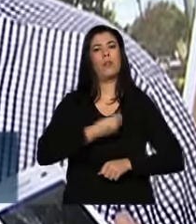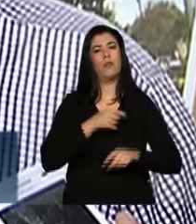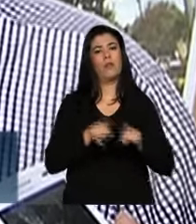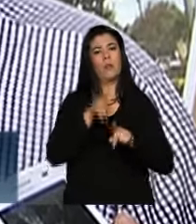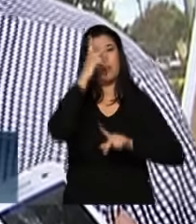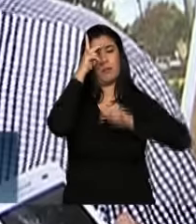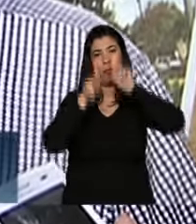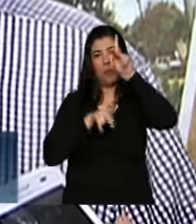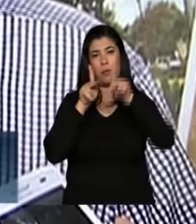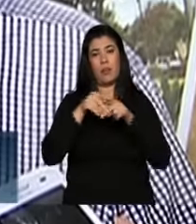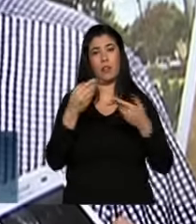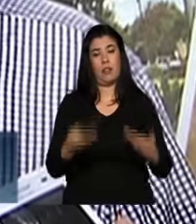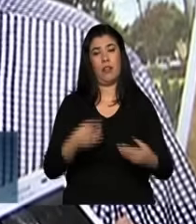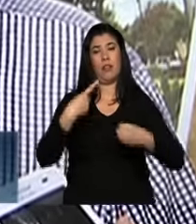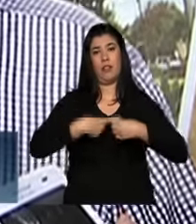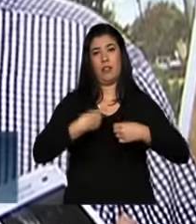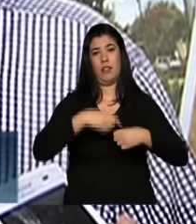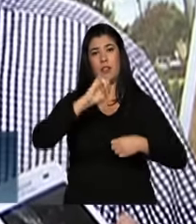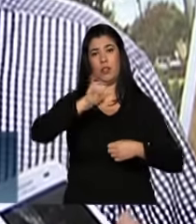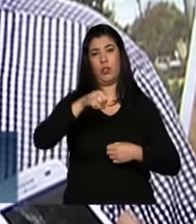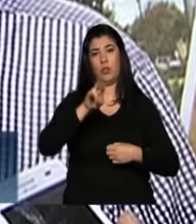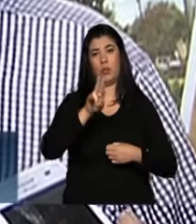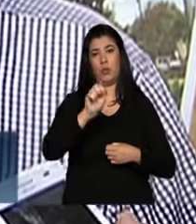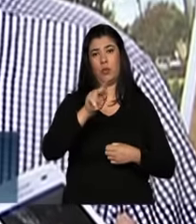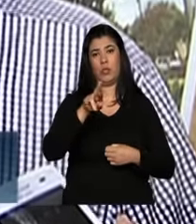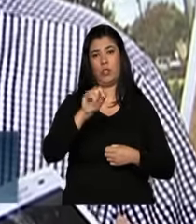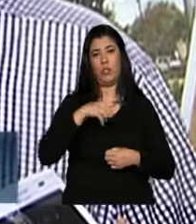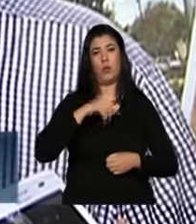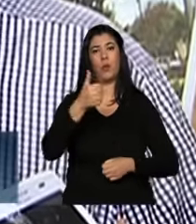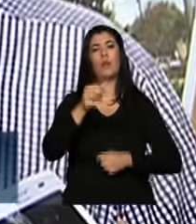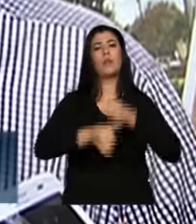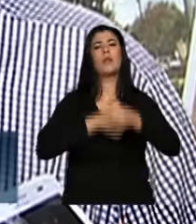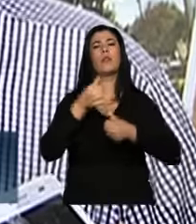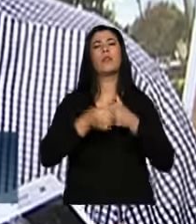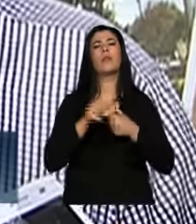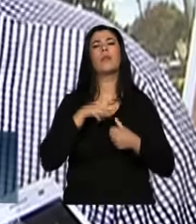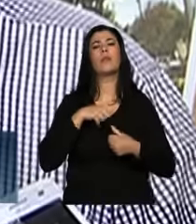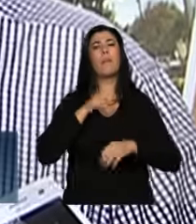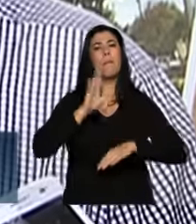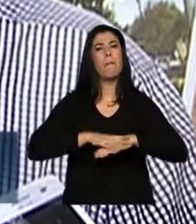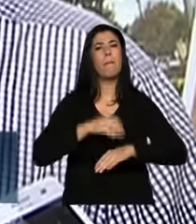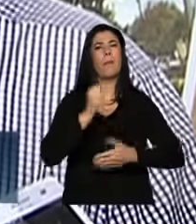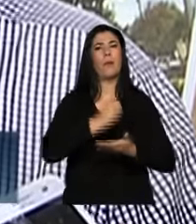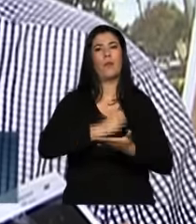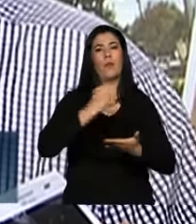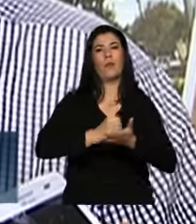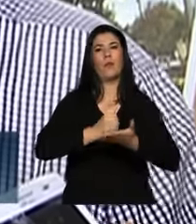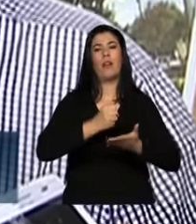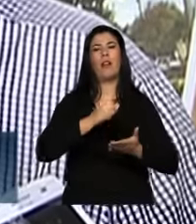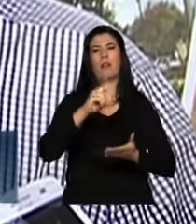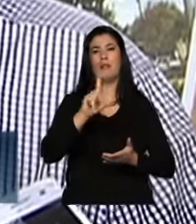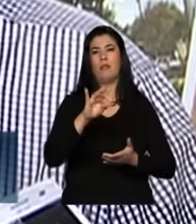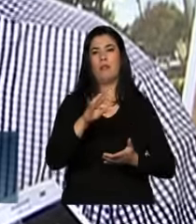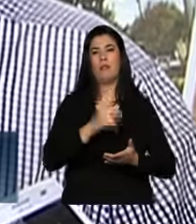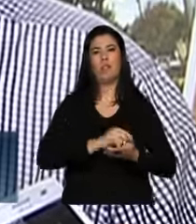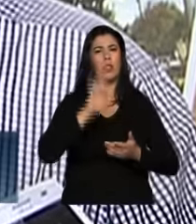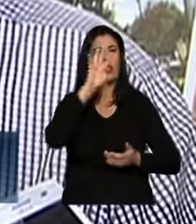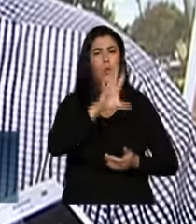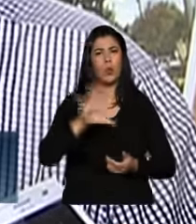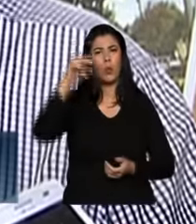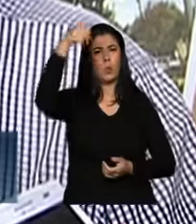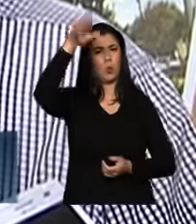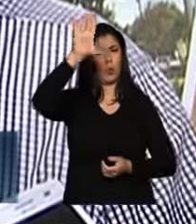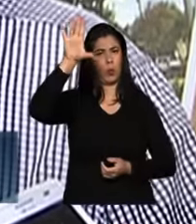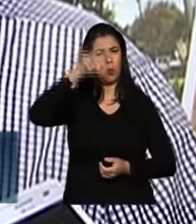população. Juazeiro que se destacou agora no primeiro semestre como a cidade que mais gerou emprego de carteira assinada em todo o Nordeste. E é